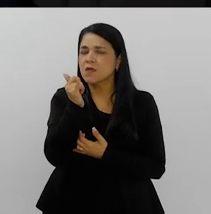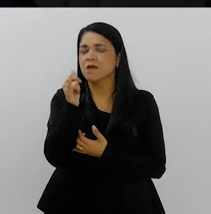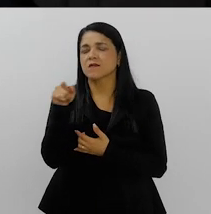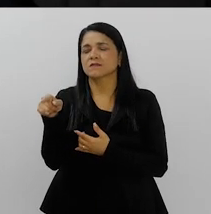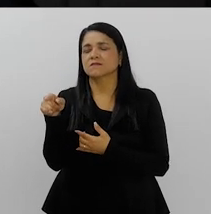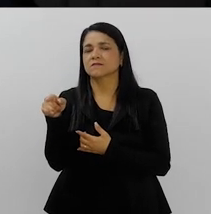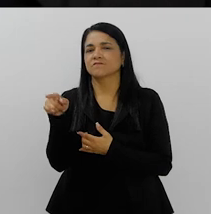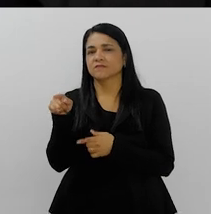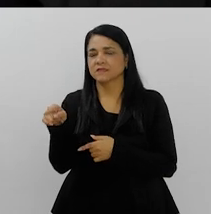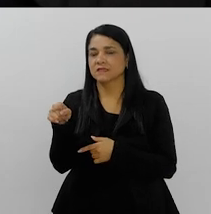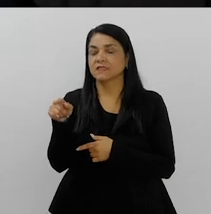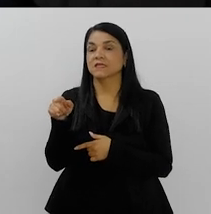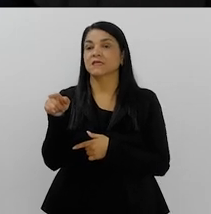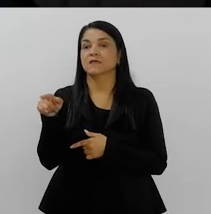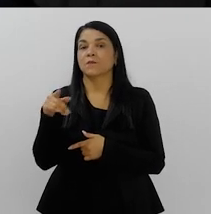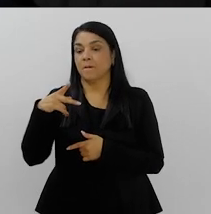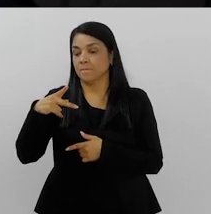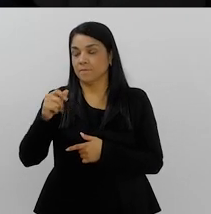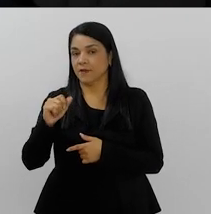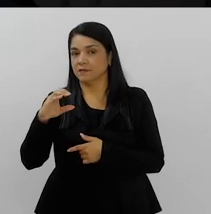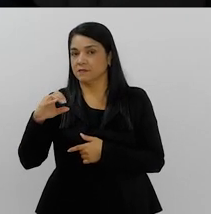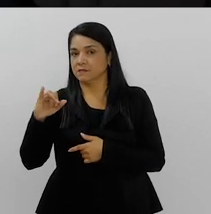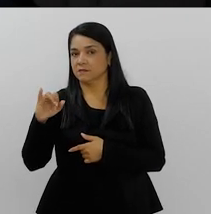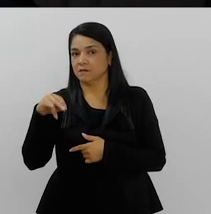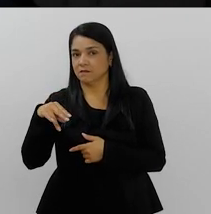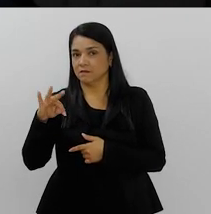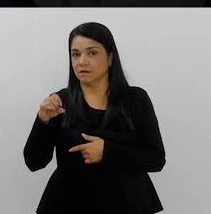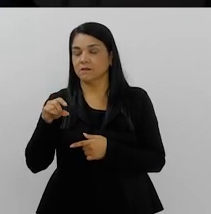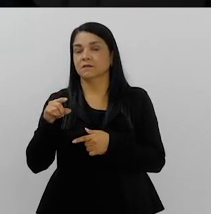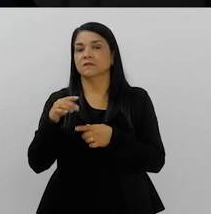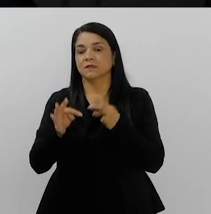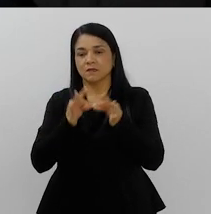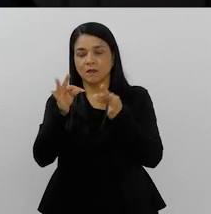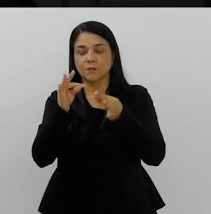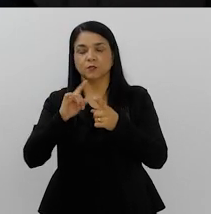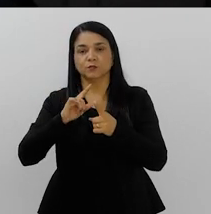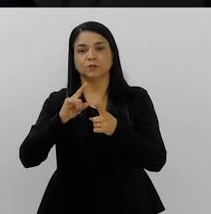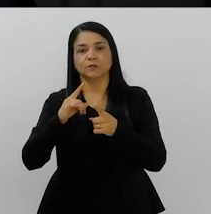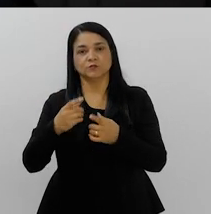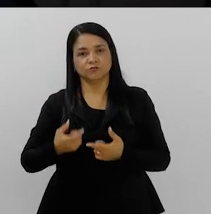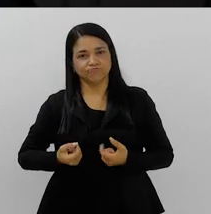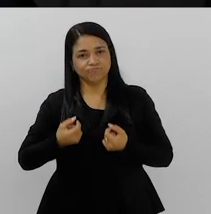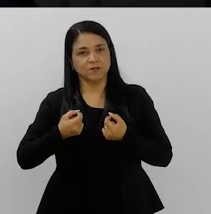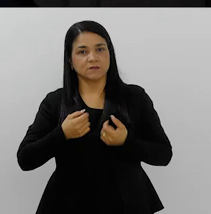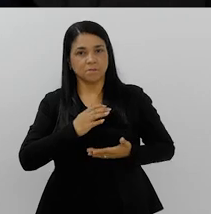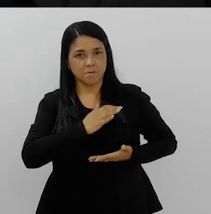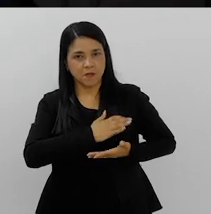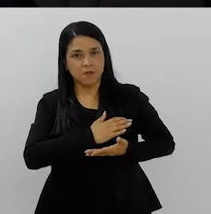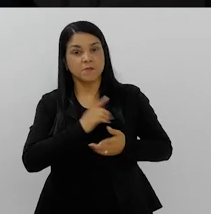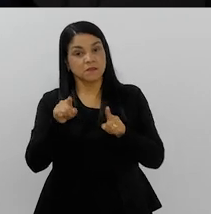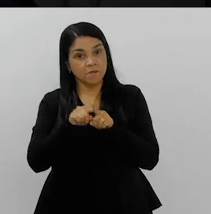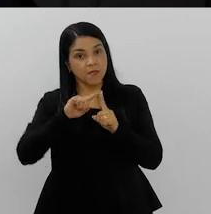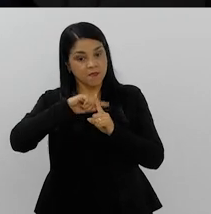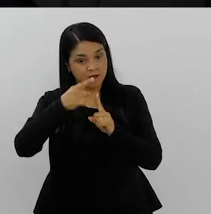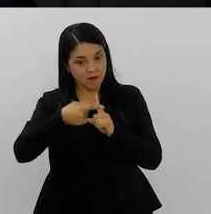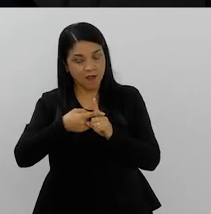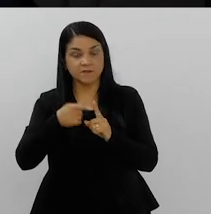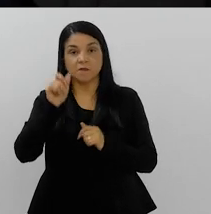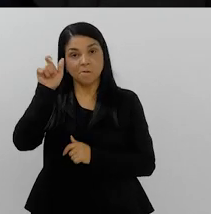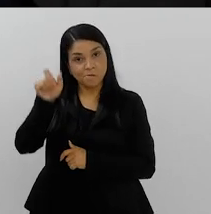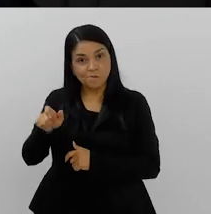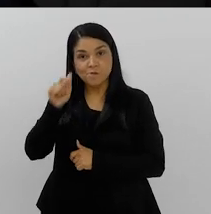pouco porque você é uma paciente em tratamento de câncer de mama passou por uma gestação então é uma